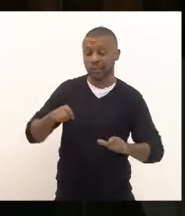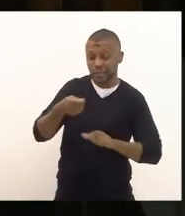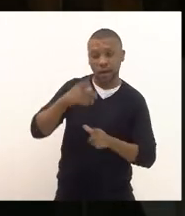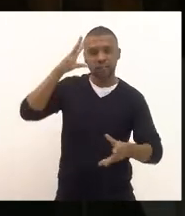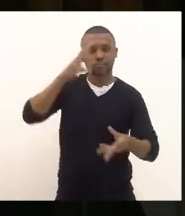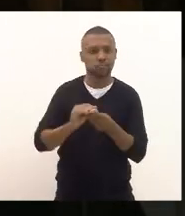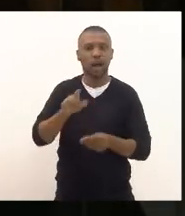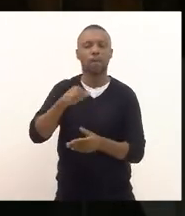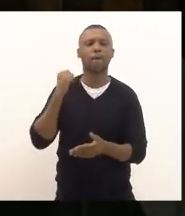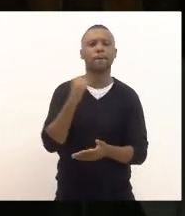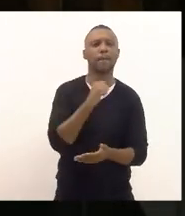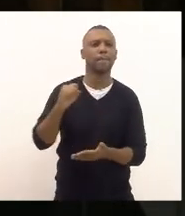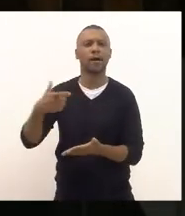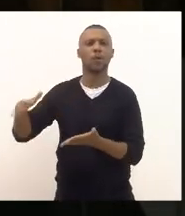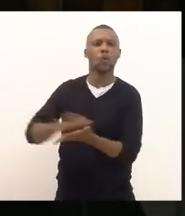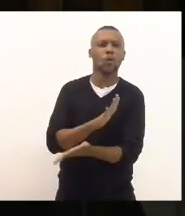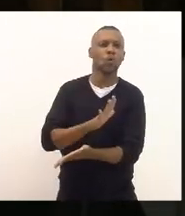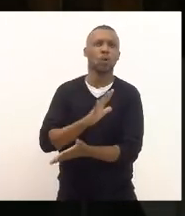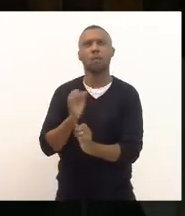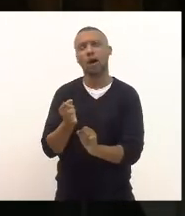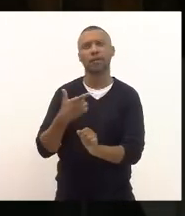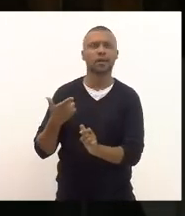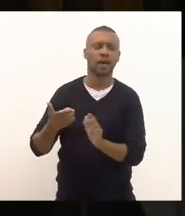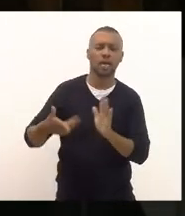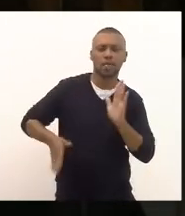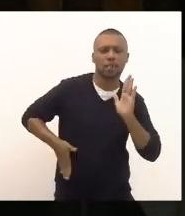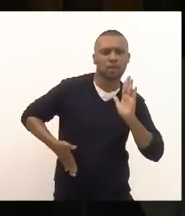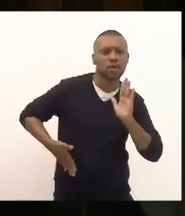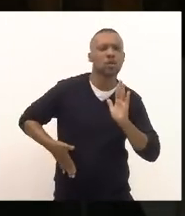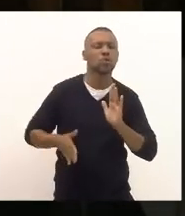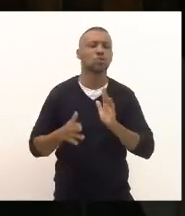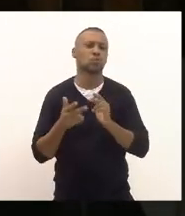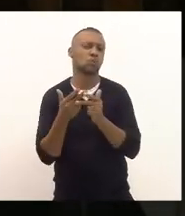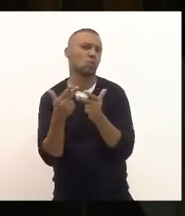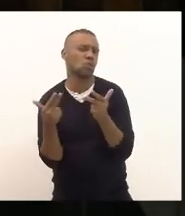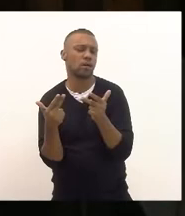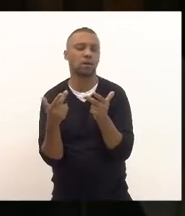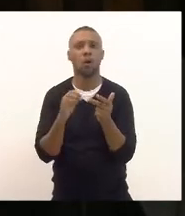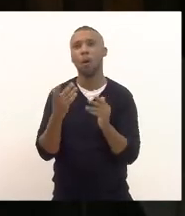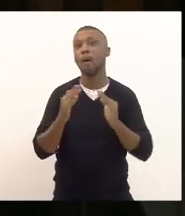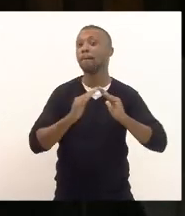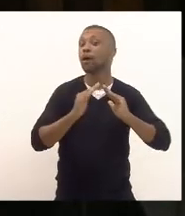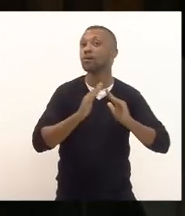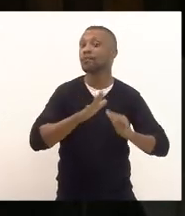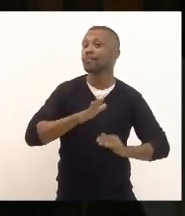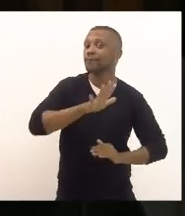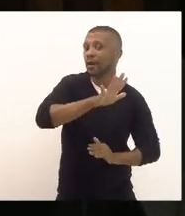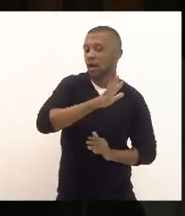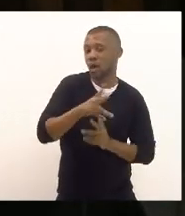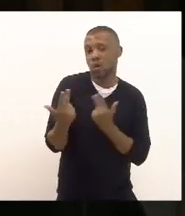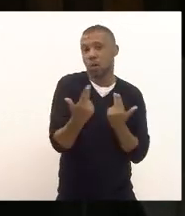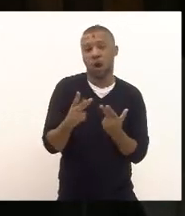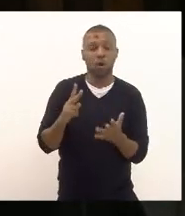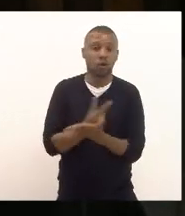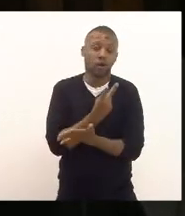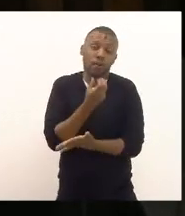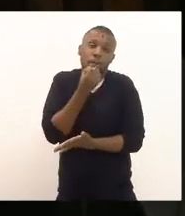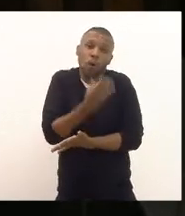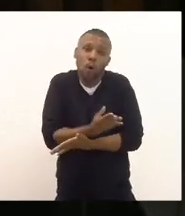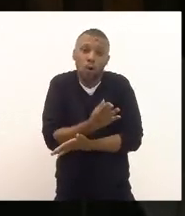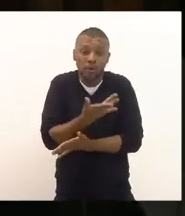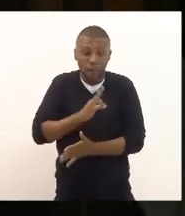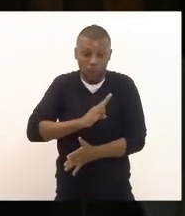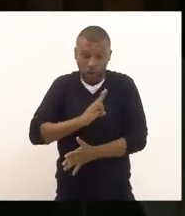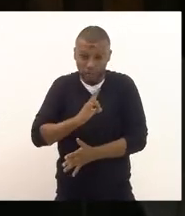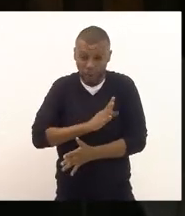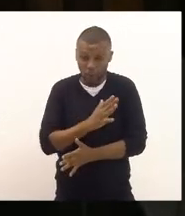seja uma chacina de traficantes seja uma uma chacina de traficantes e Moradores como aconteceu que bom que